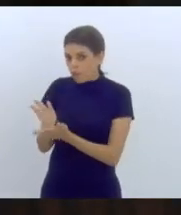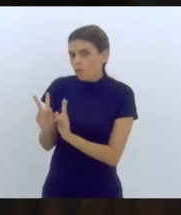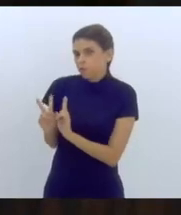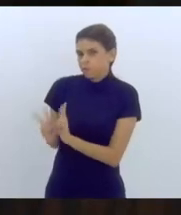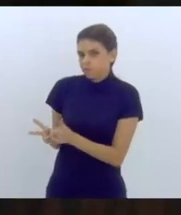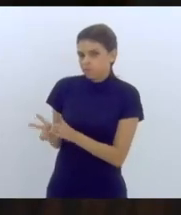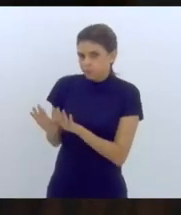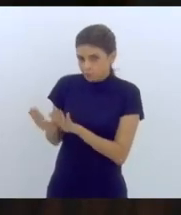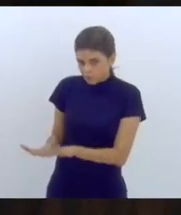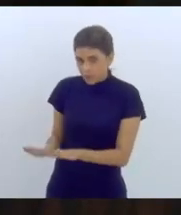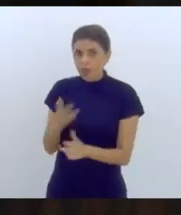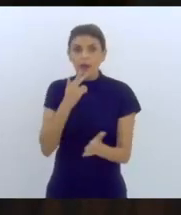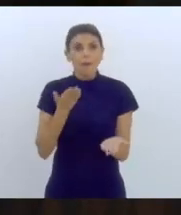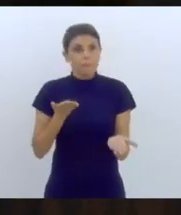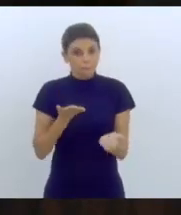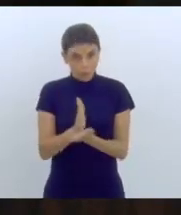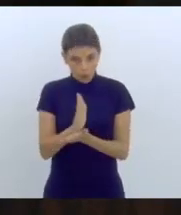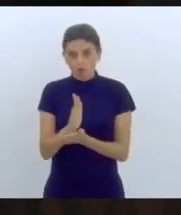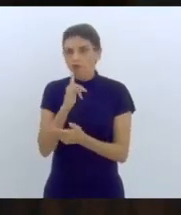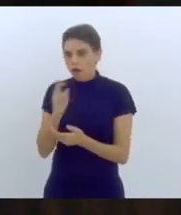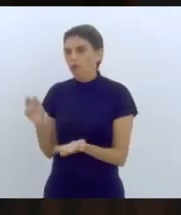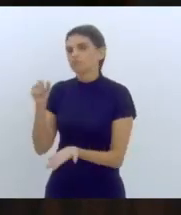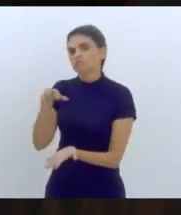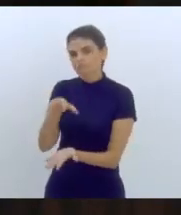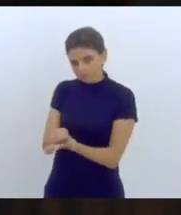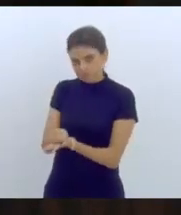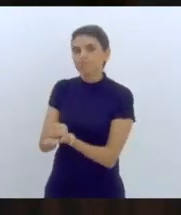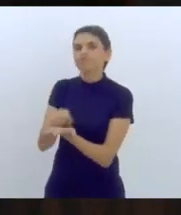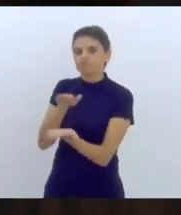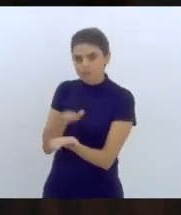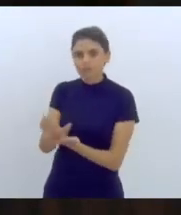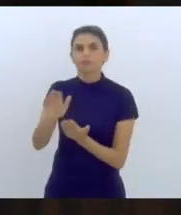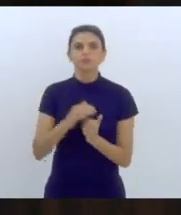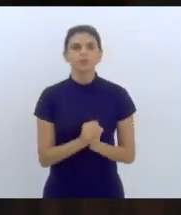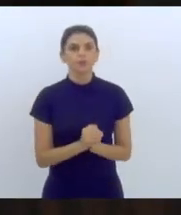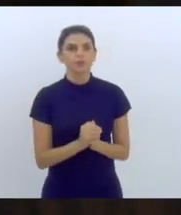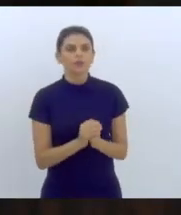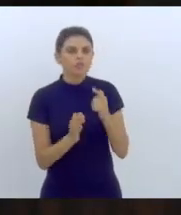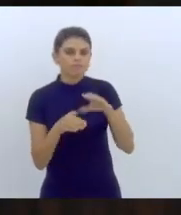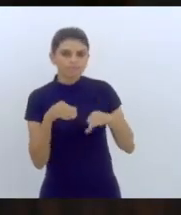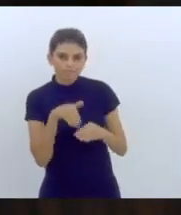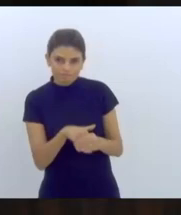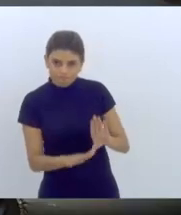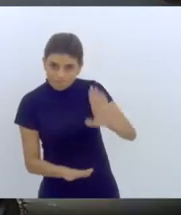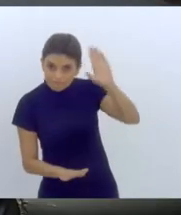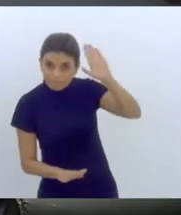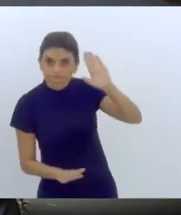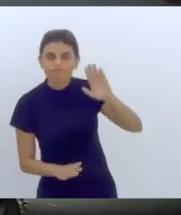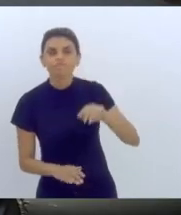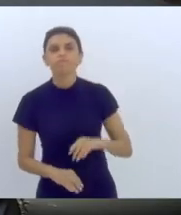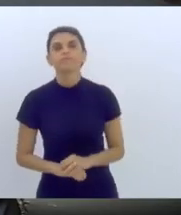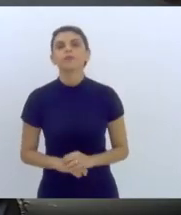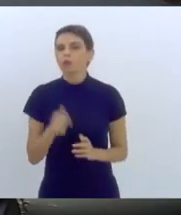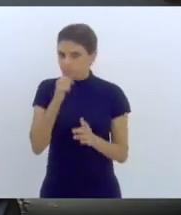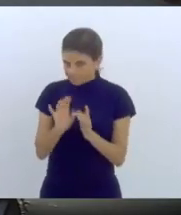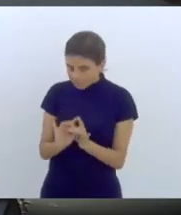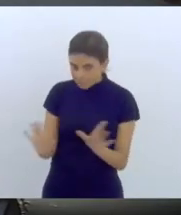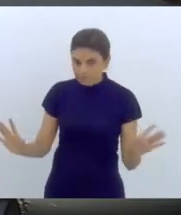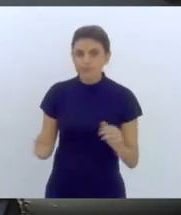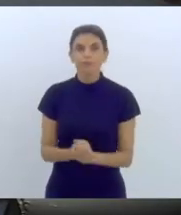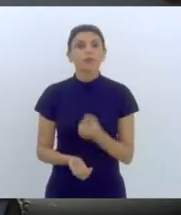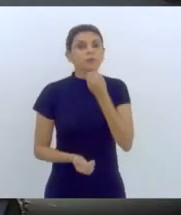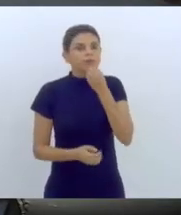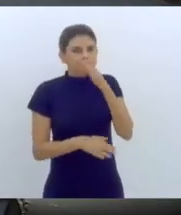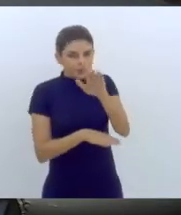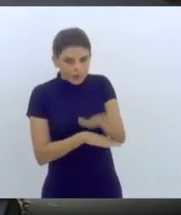estão. Aprovado, vai a autógrafos. Declaração de voto, presidente. Concedida. Boa